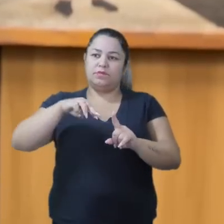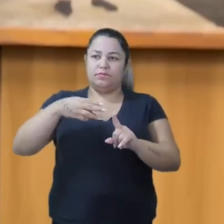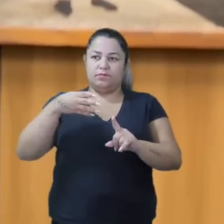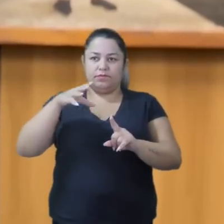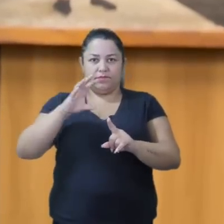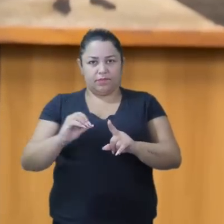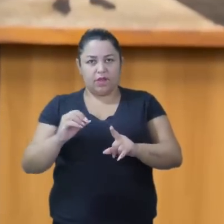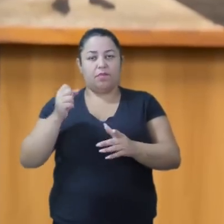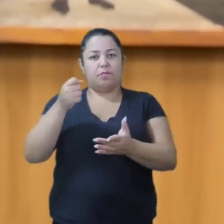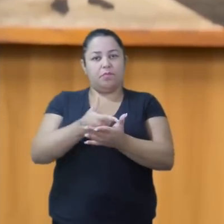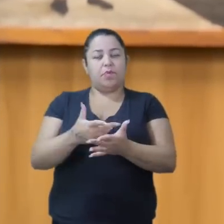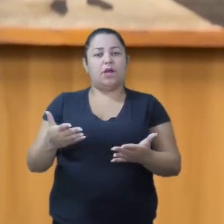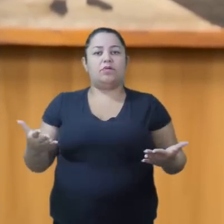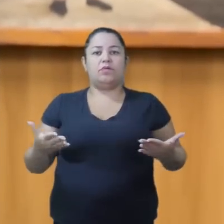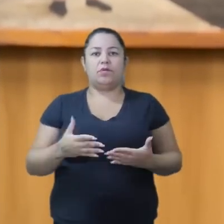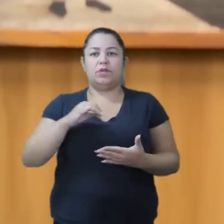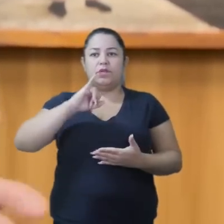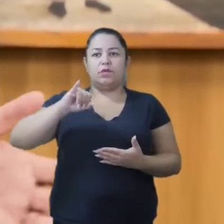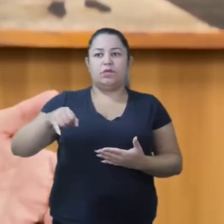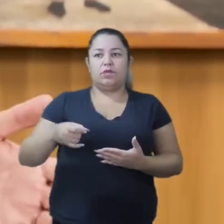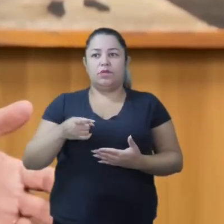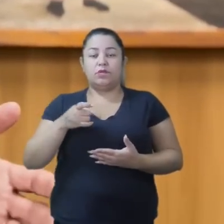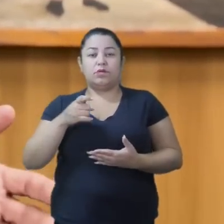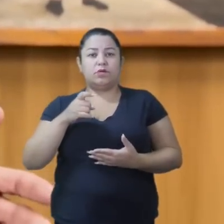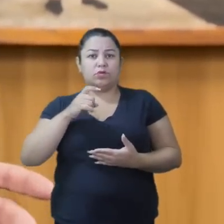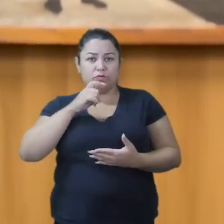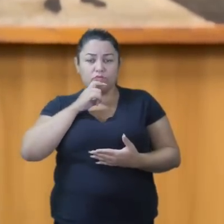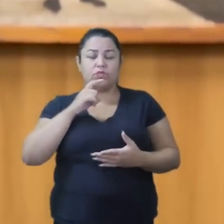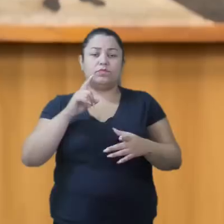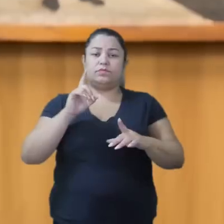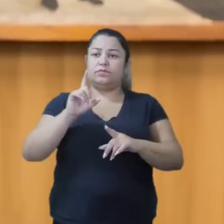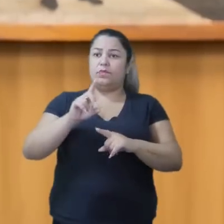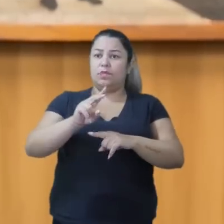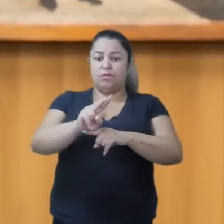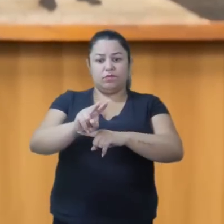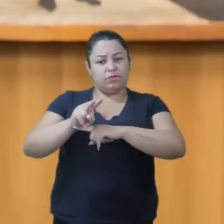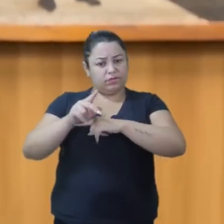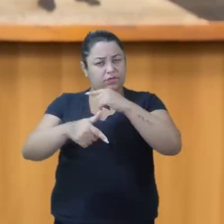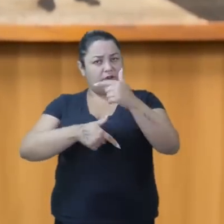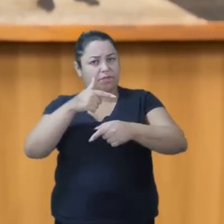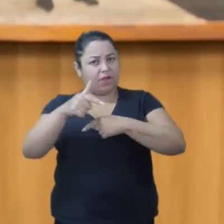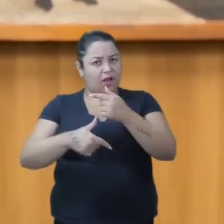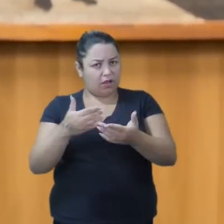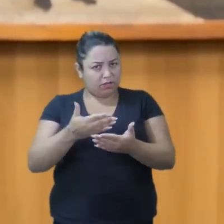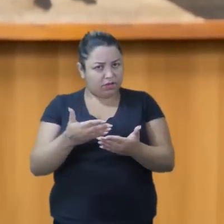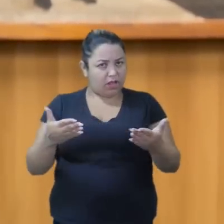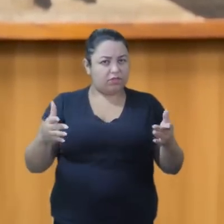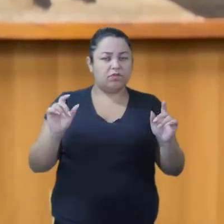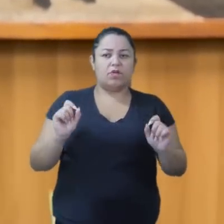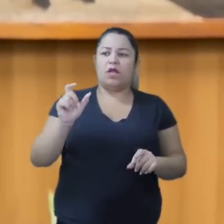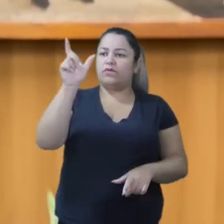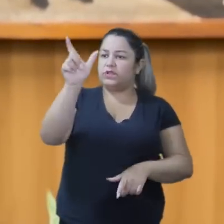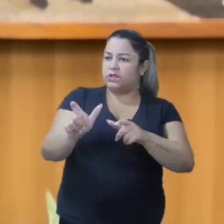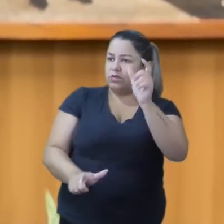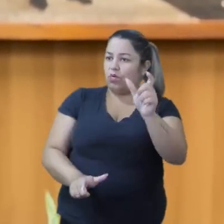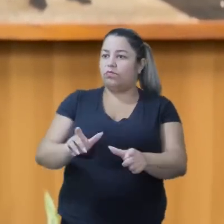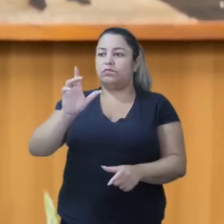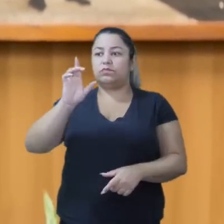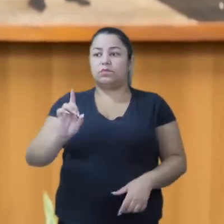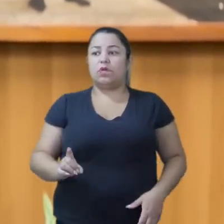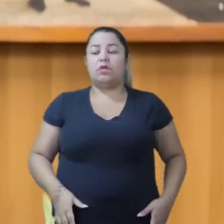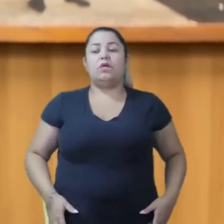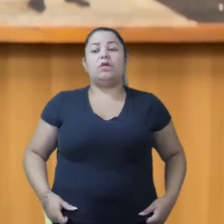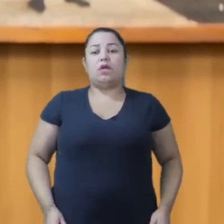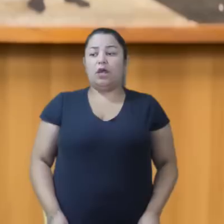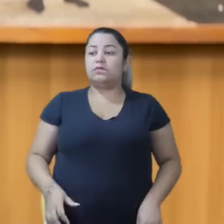para ser pago agora em junho. E o crédito do trabalhador, dando a você, trabalhador e trabalhadora, o direito de ter acesso a